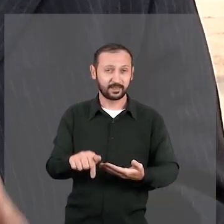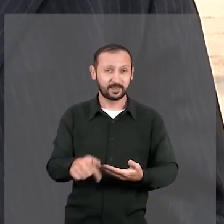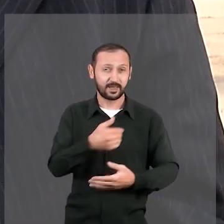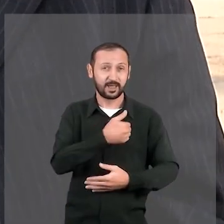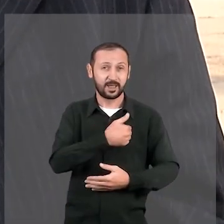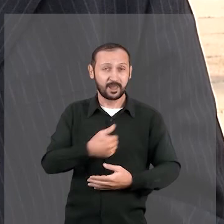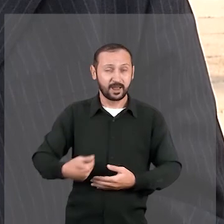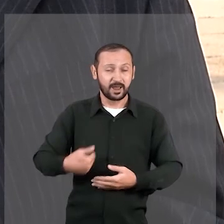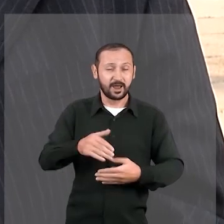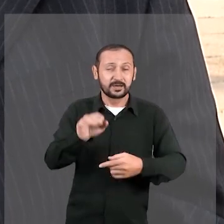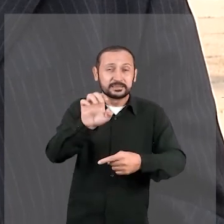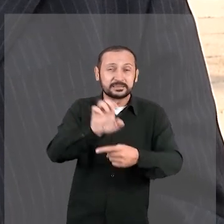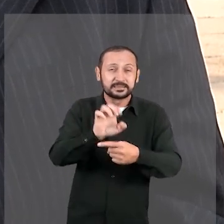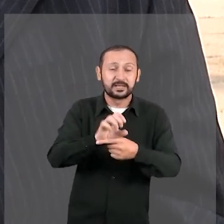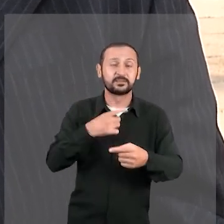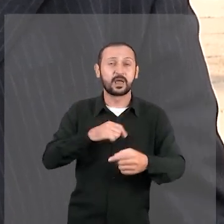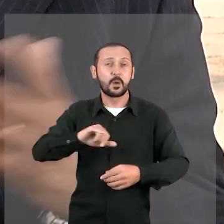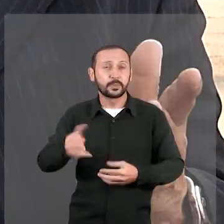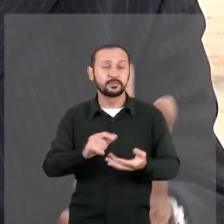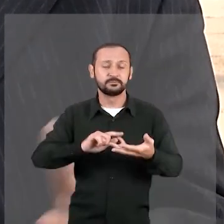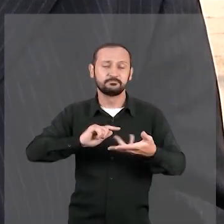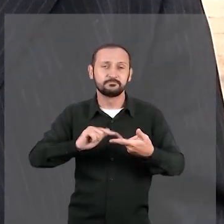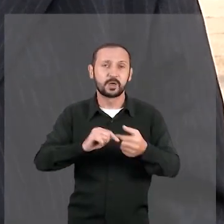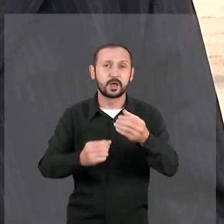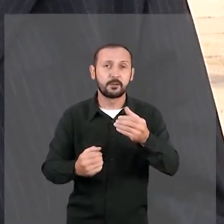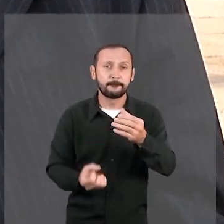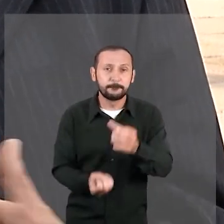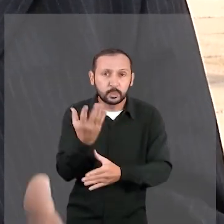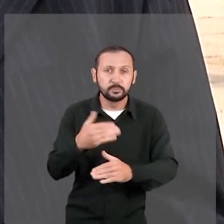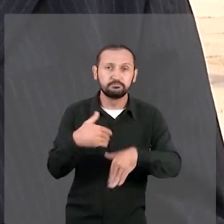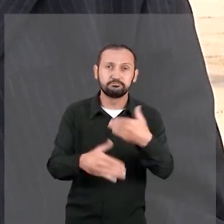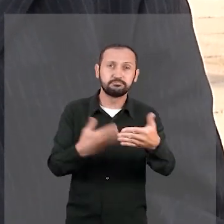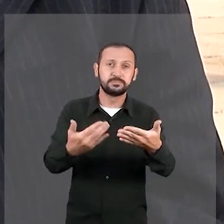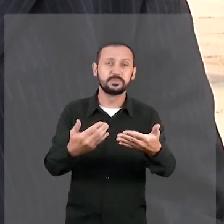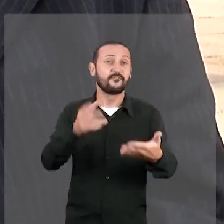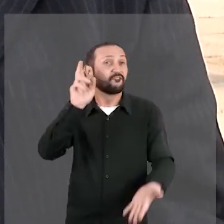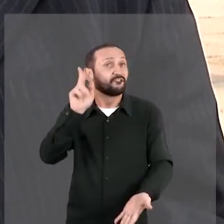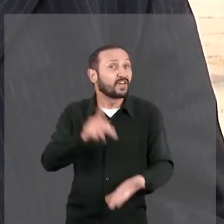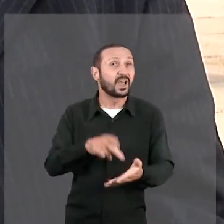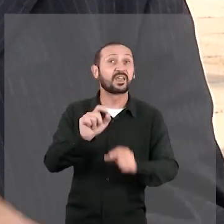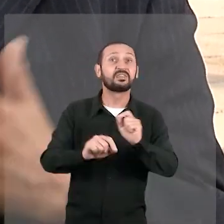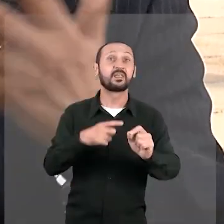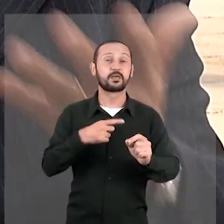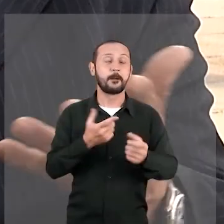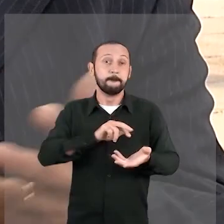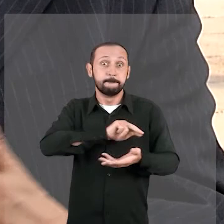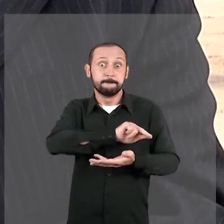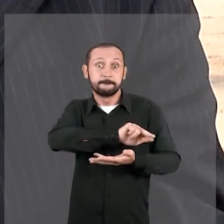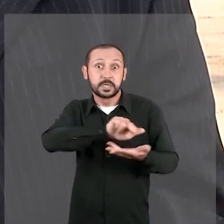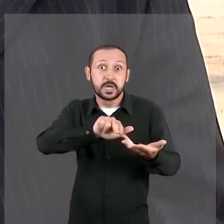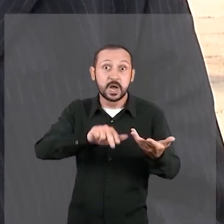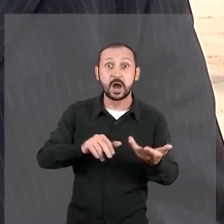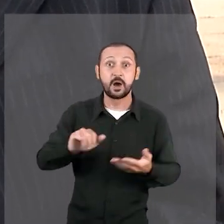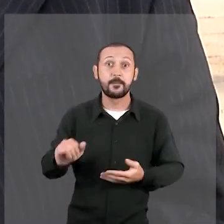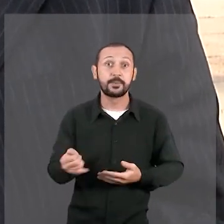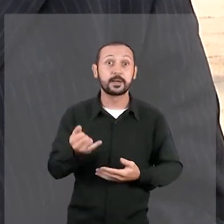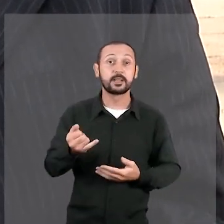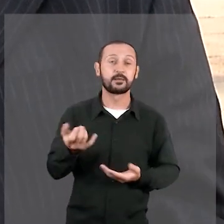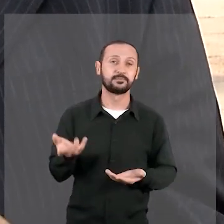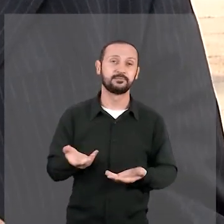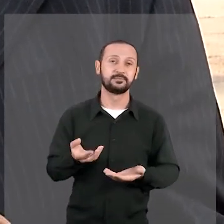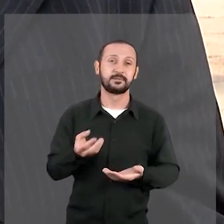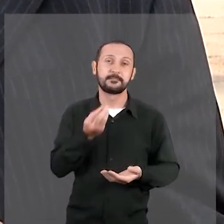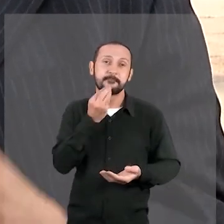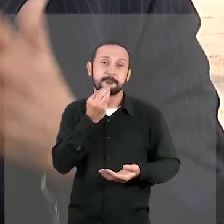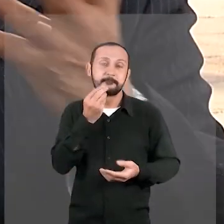das oportunidades, um Estado que se desenvolveu, um Estado que realmente oferece grandes oportunidades